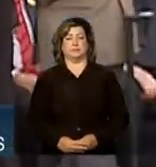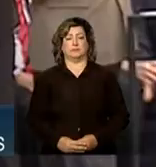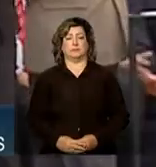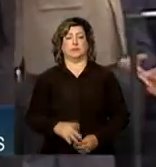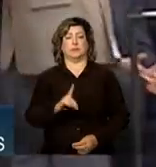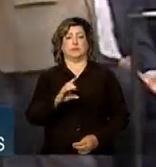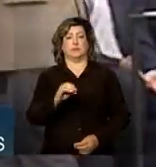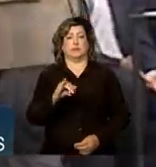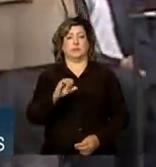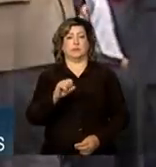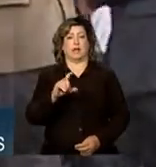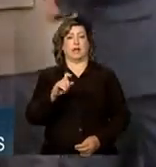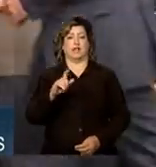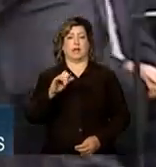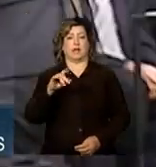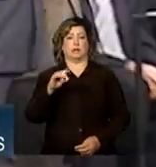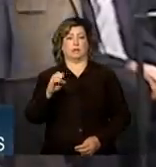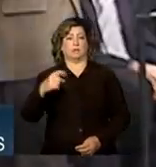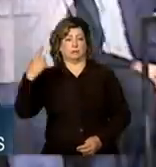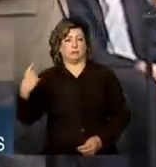Dois Lajeados, Valnei Cover,